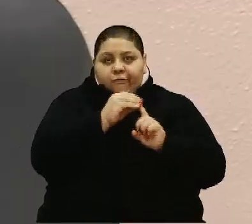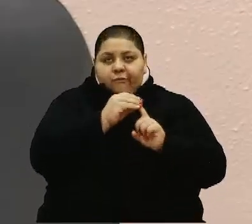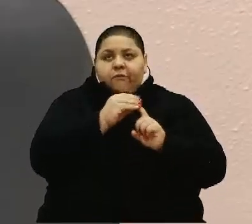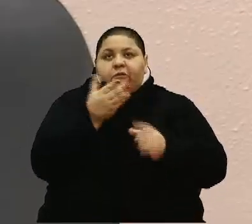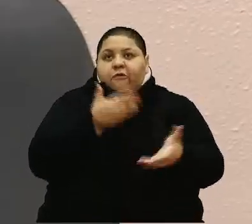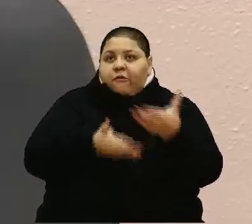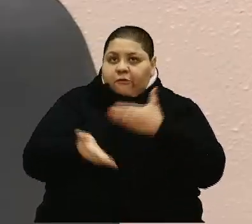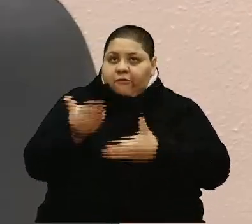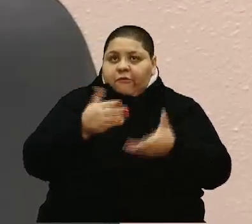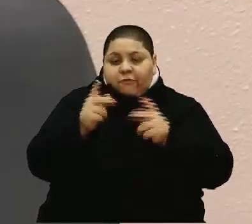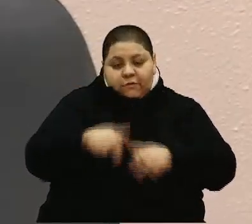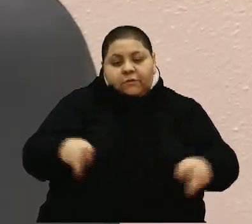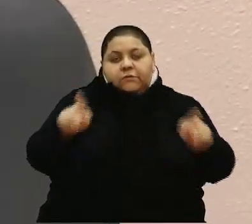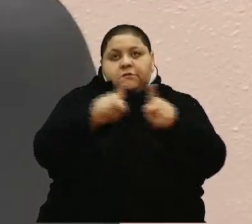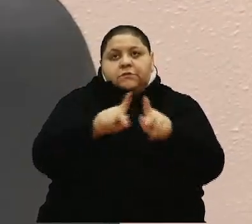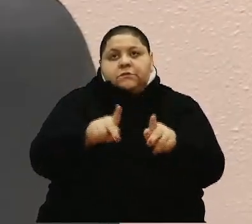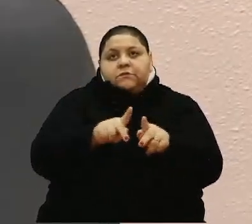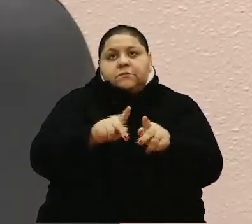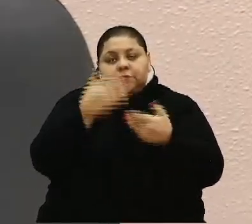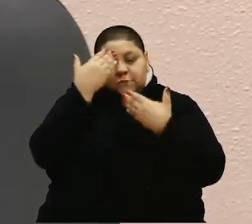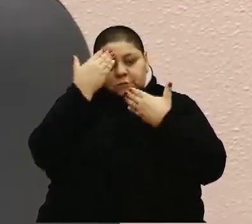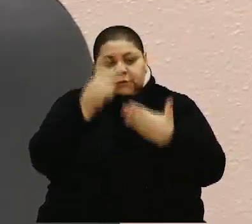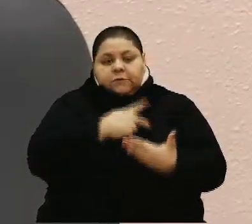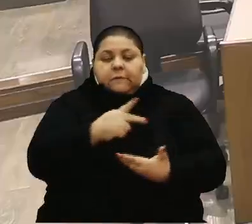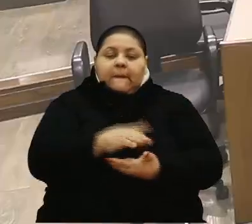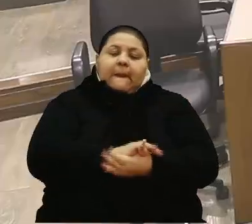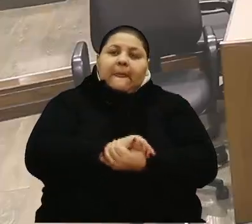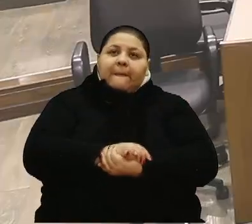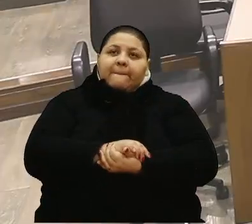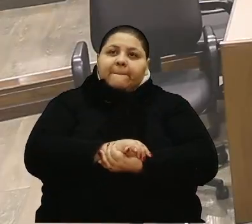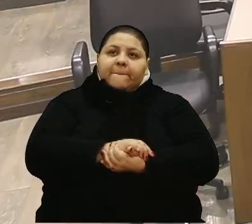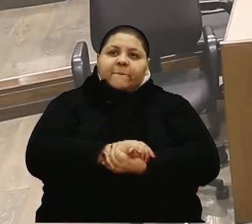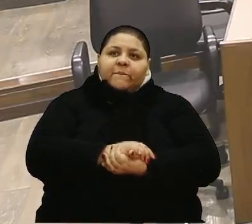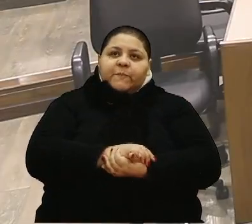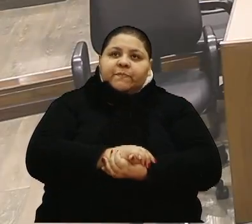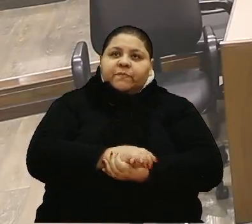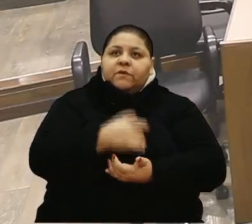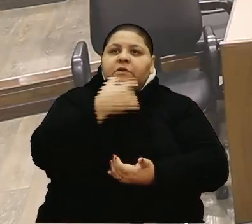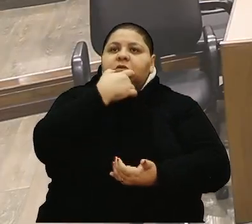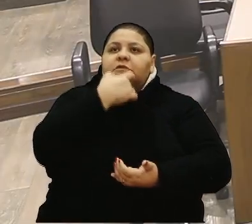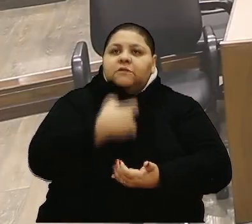atendimento da população de fato. Obrigado, senhor presidente. Obrigado, vereador. Tenente Cristiano Becker.